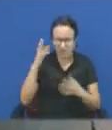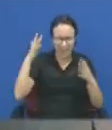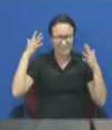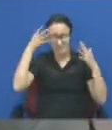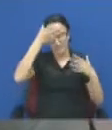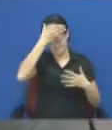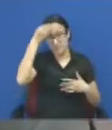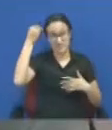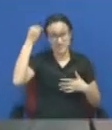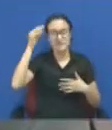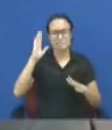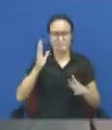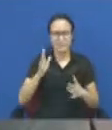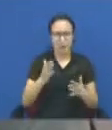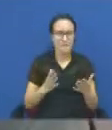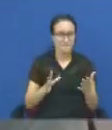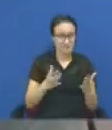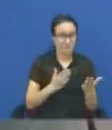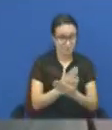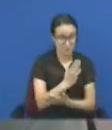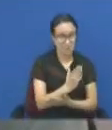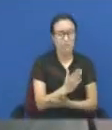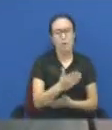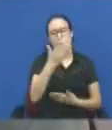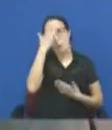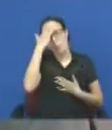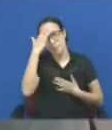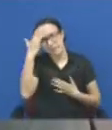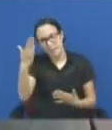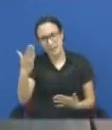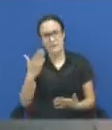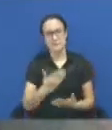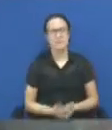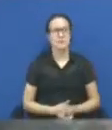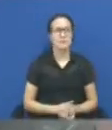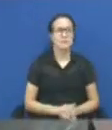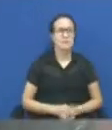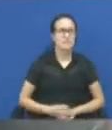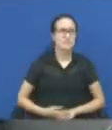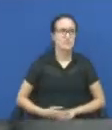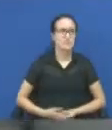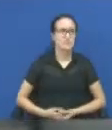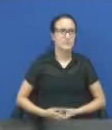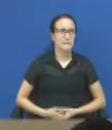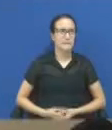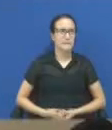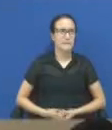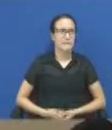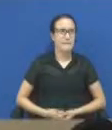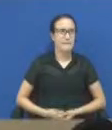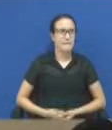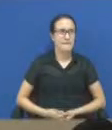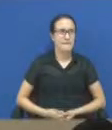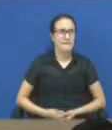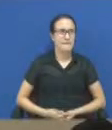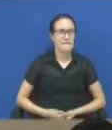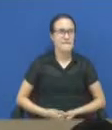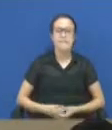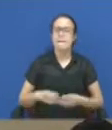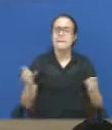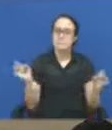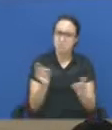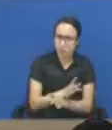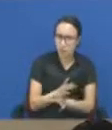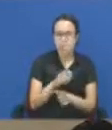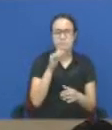fora, mas eu agradeço a todos os novos vereadores pela aprovação da moção. Muito obrigado. Encerradas as justificativas, partamos para a moção